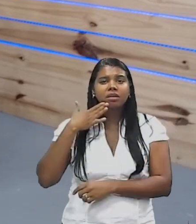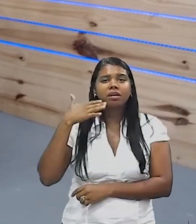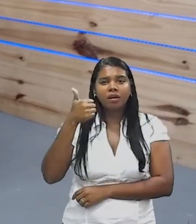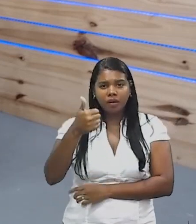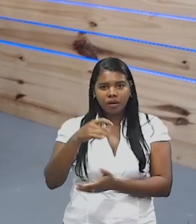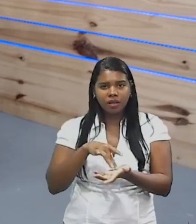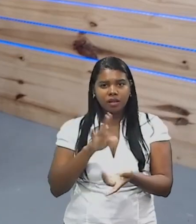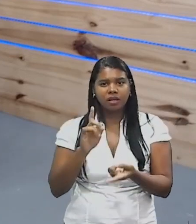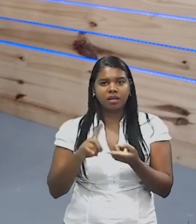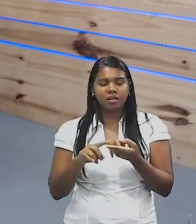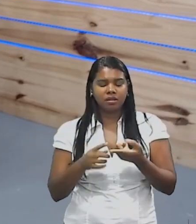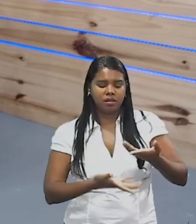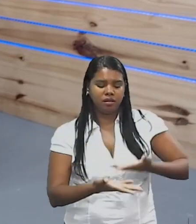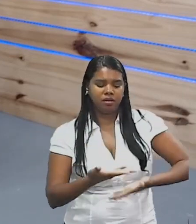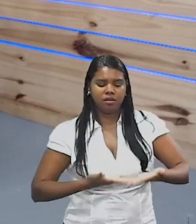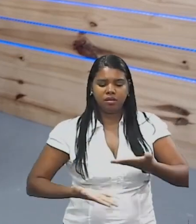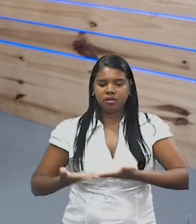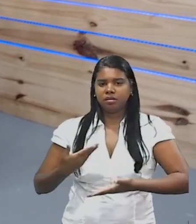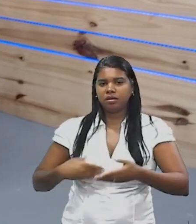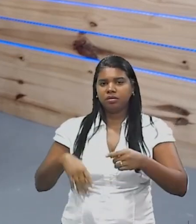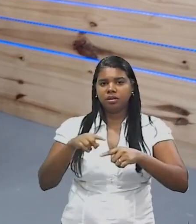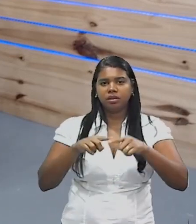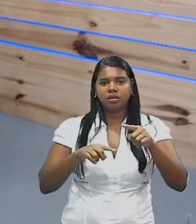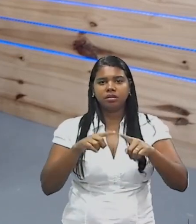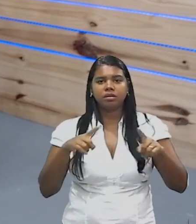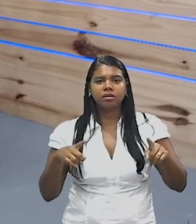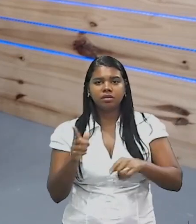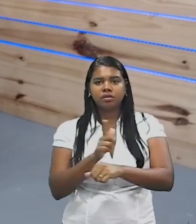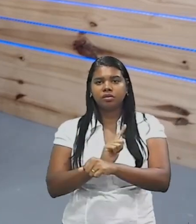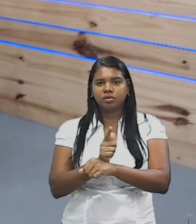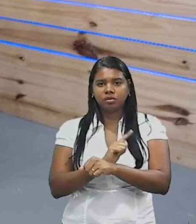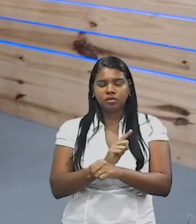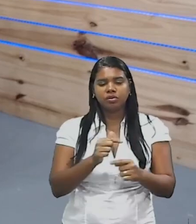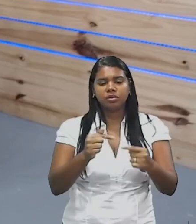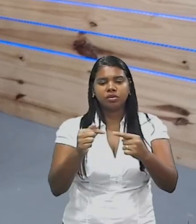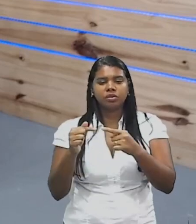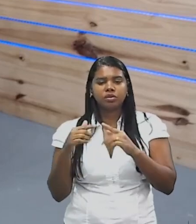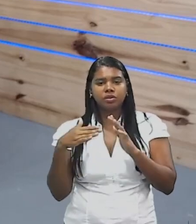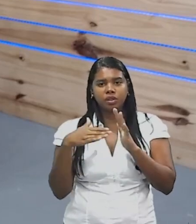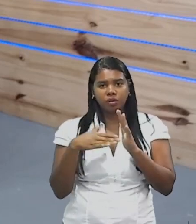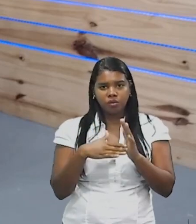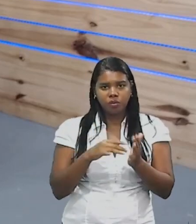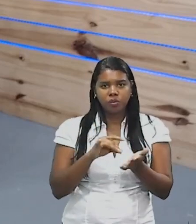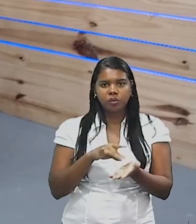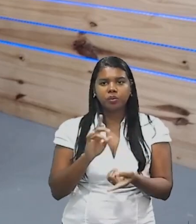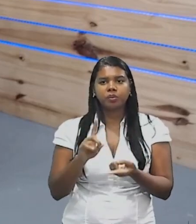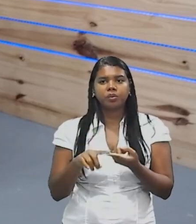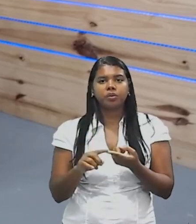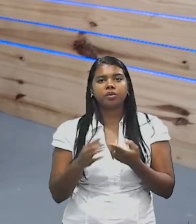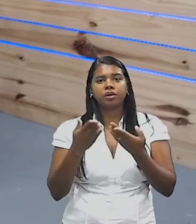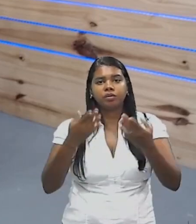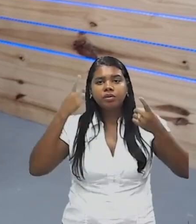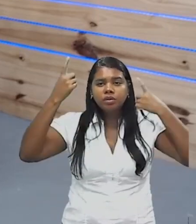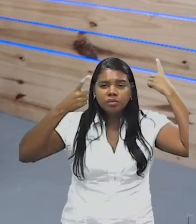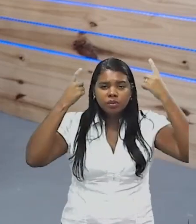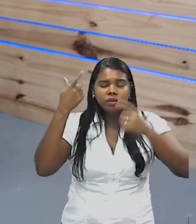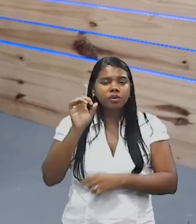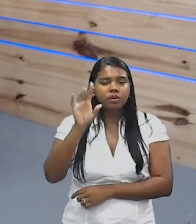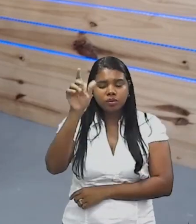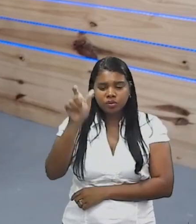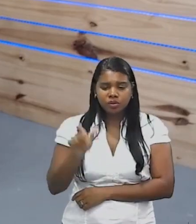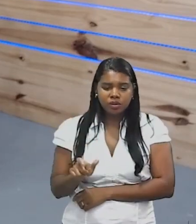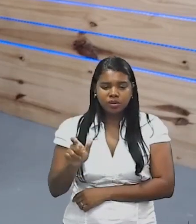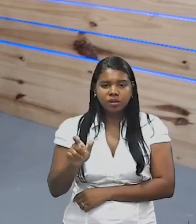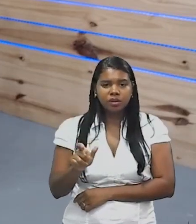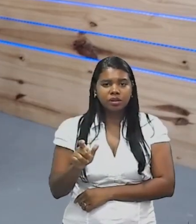né, aquele serviço ou aquele produto. Gestão de relacionamento, que é o último princípio, que é você se preocupar não só com o cliente, mas tudo